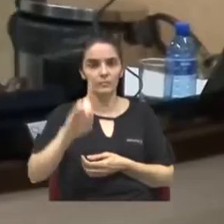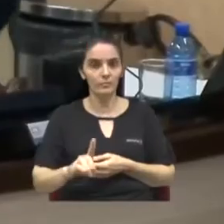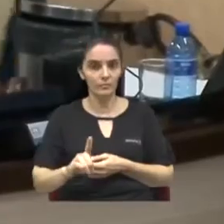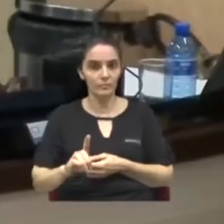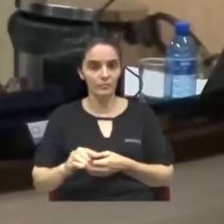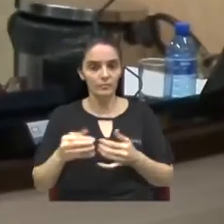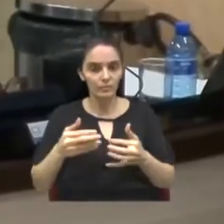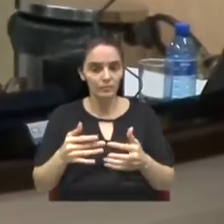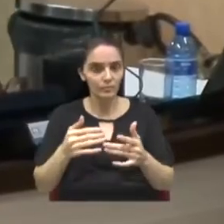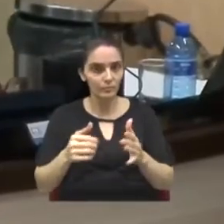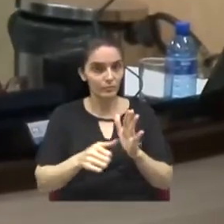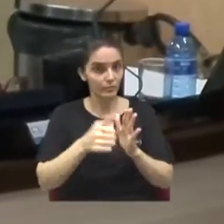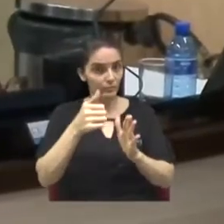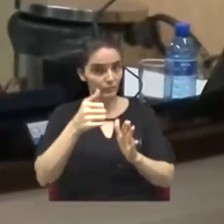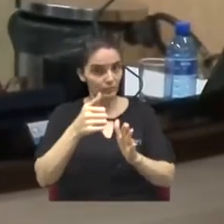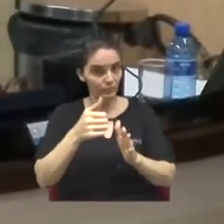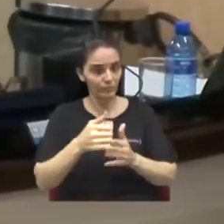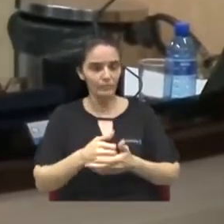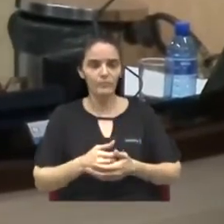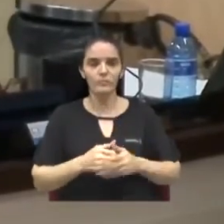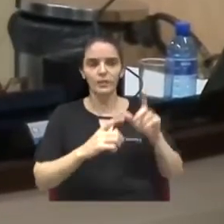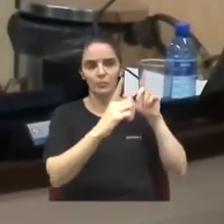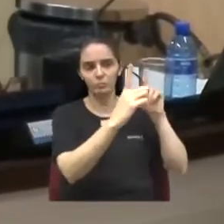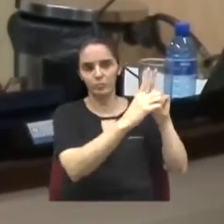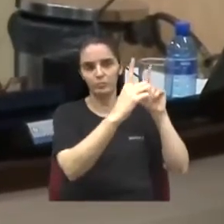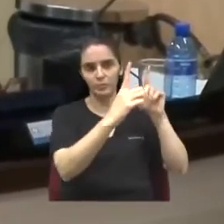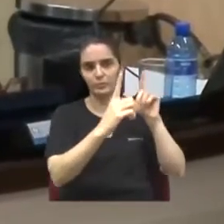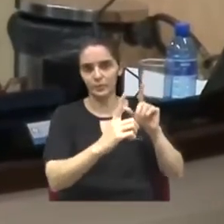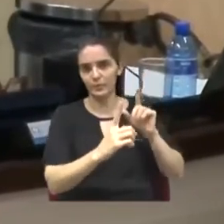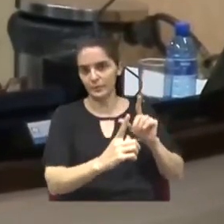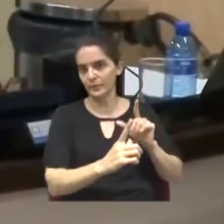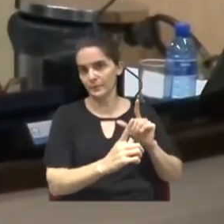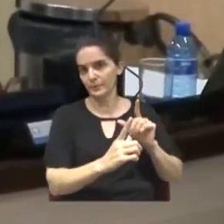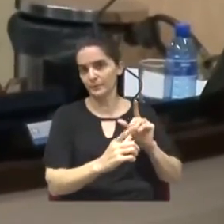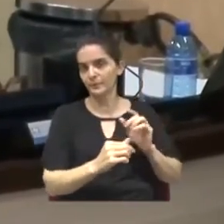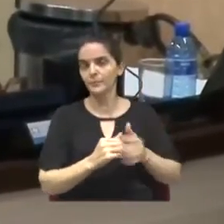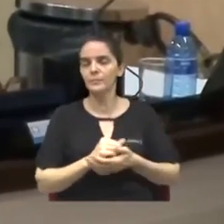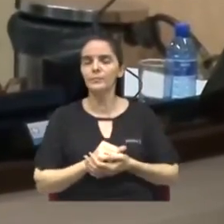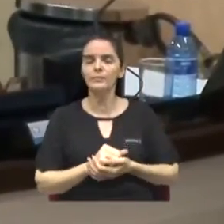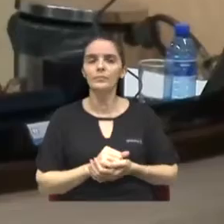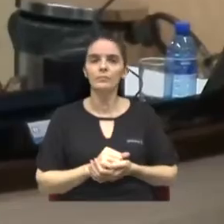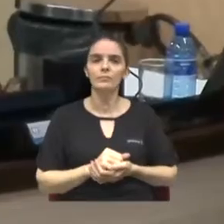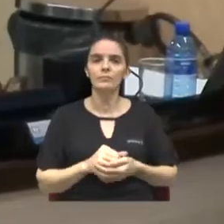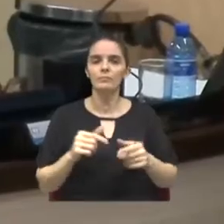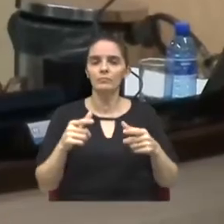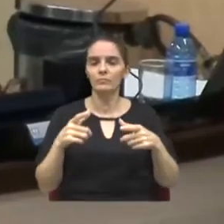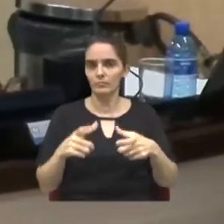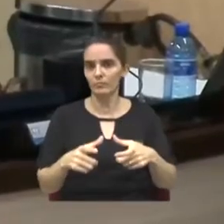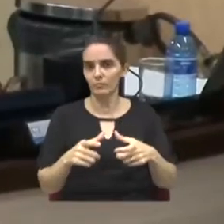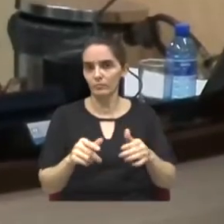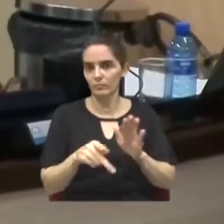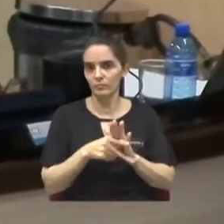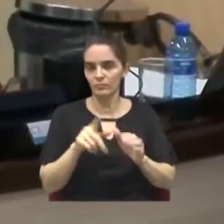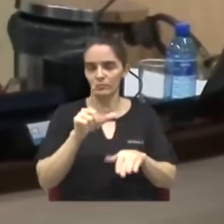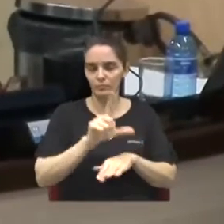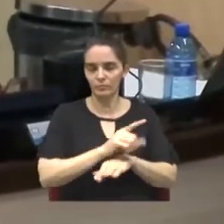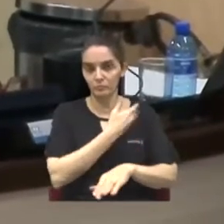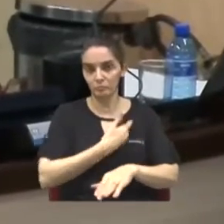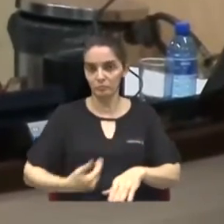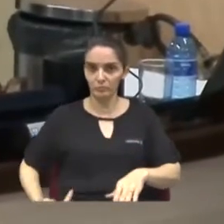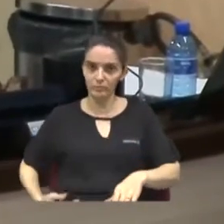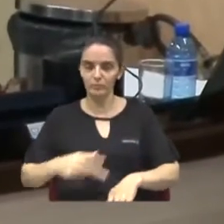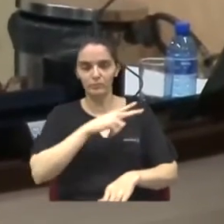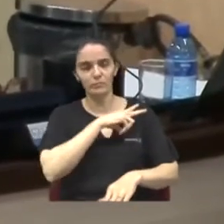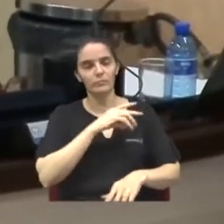dos autistas, que estão sendo colocados as placas de preferência nos estabelecimentos públicos e privados para